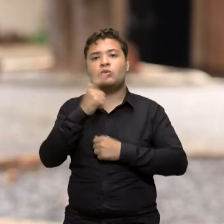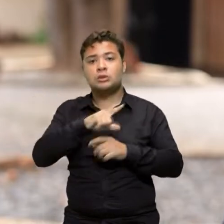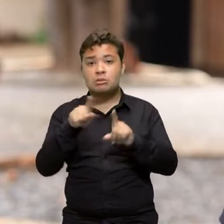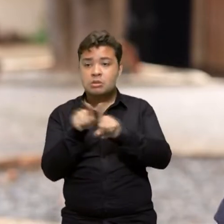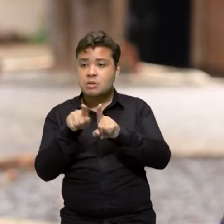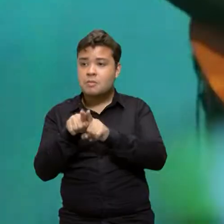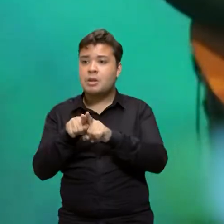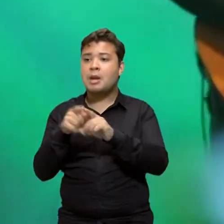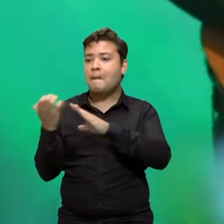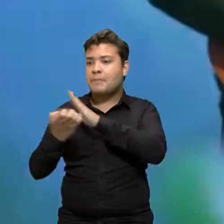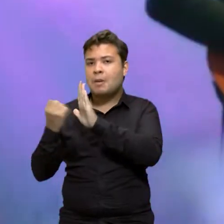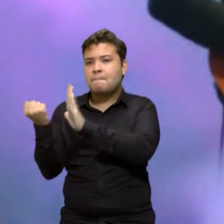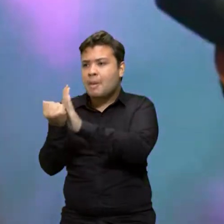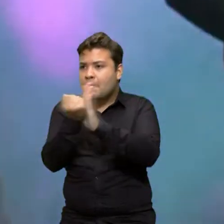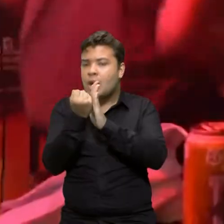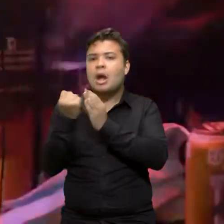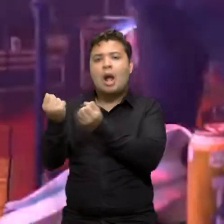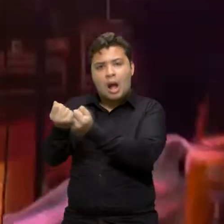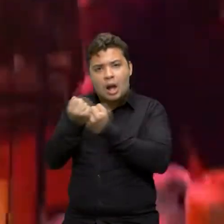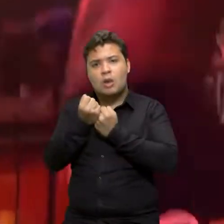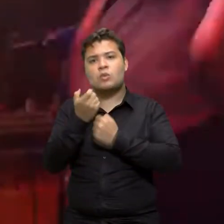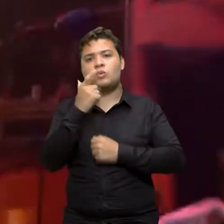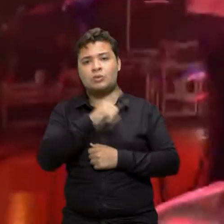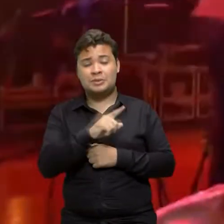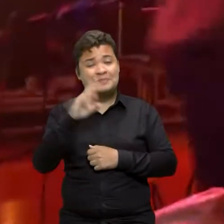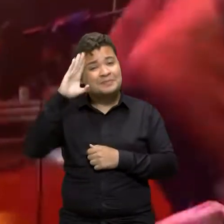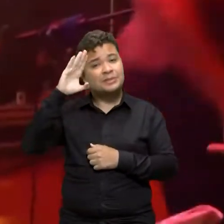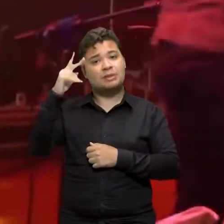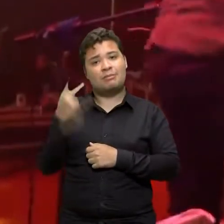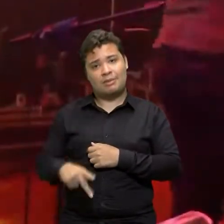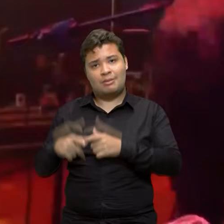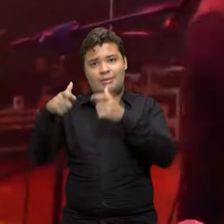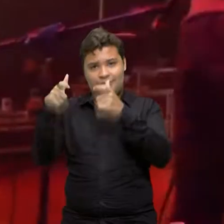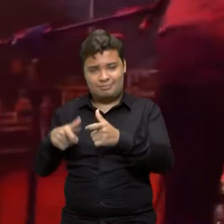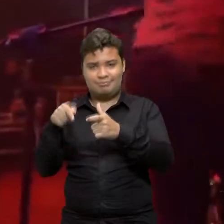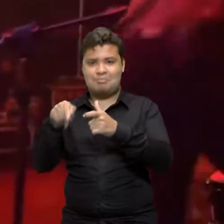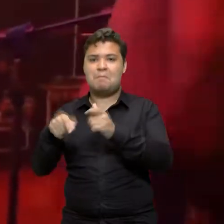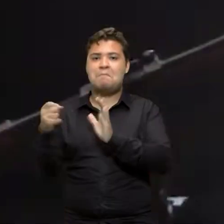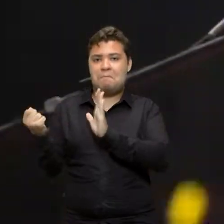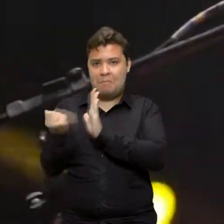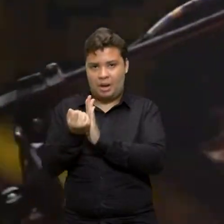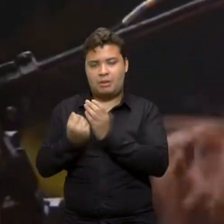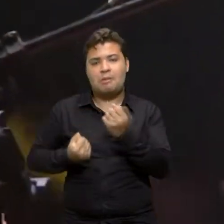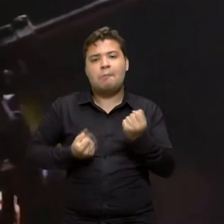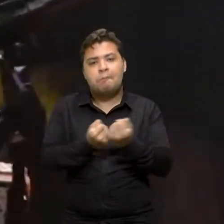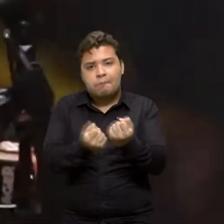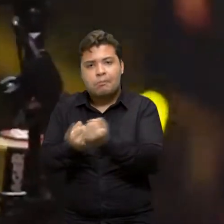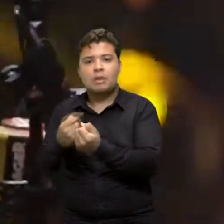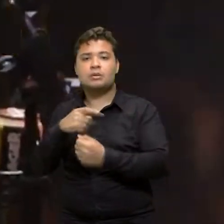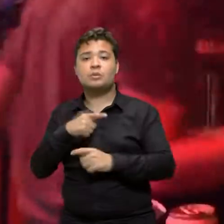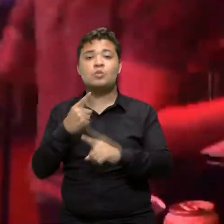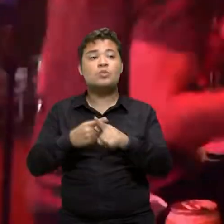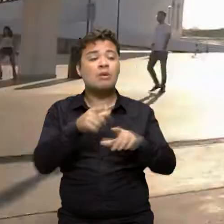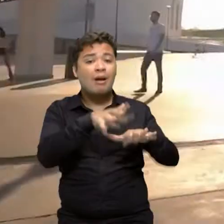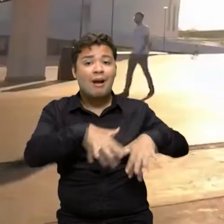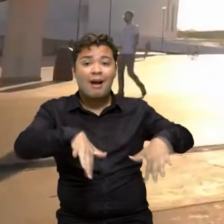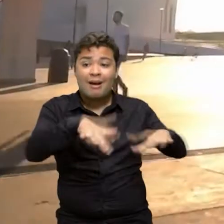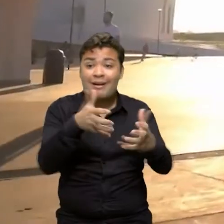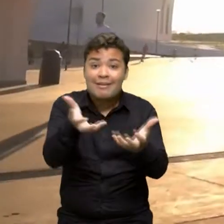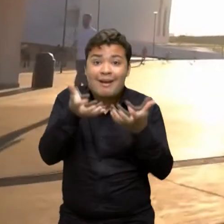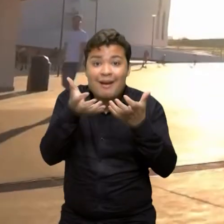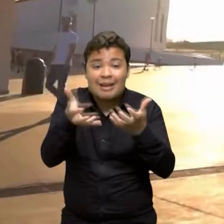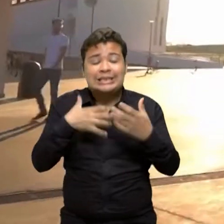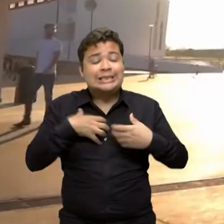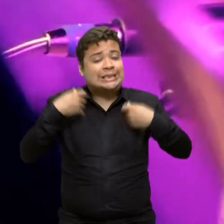algumas marcas se interessaram em continuar apoiando o festival, principalmente marcas locais, porque o público veio com muita sede, a